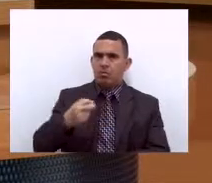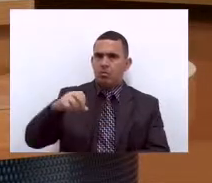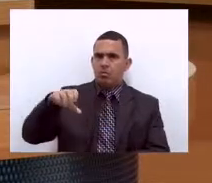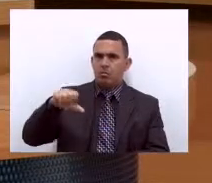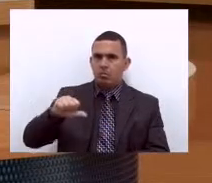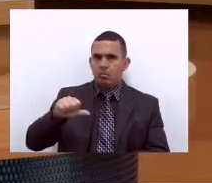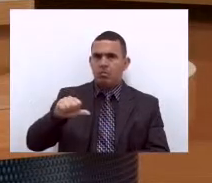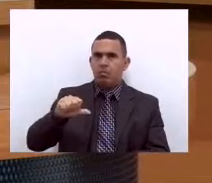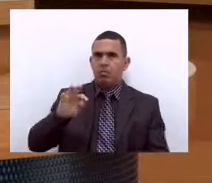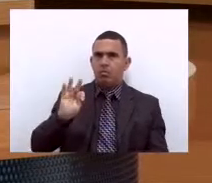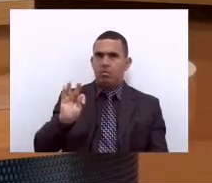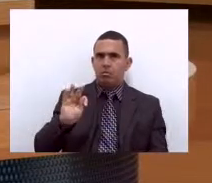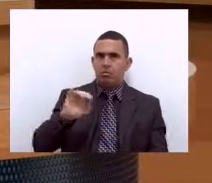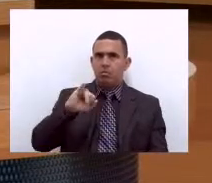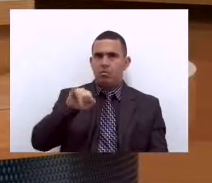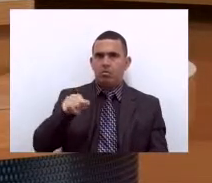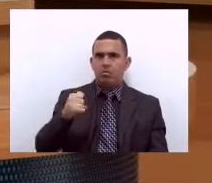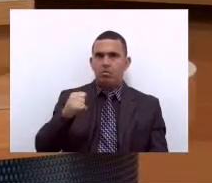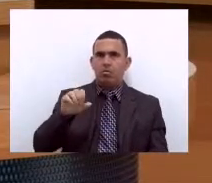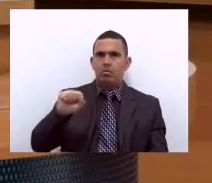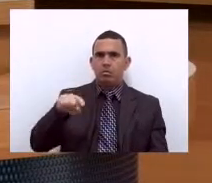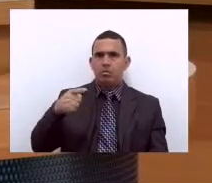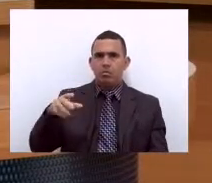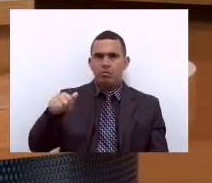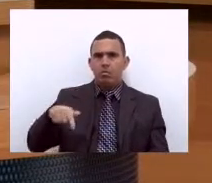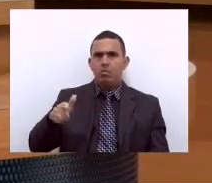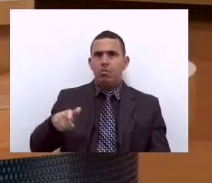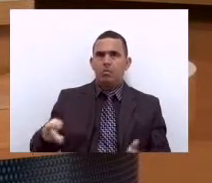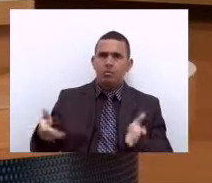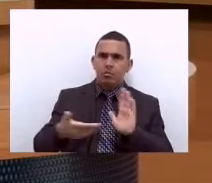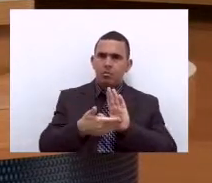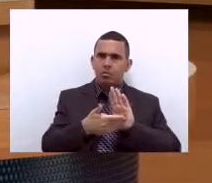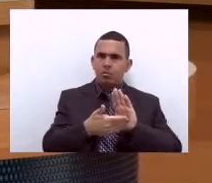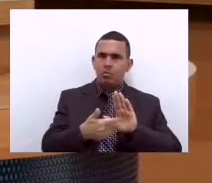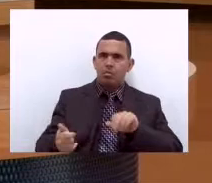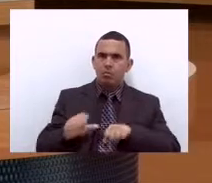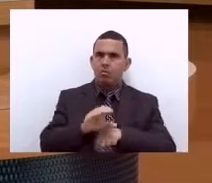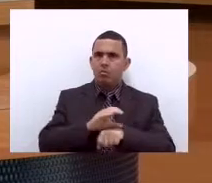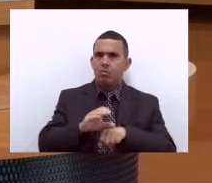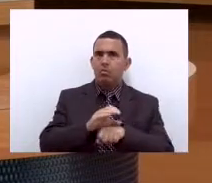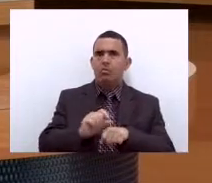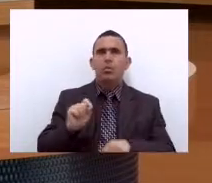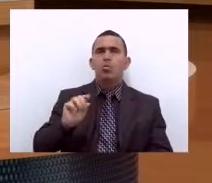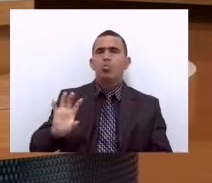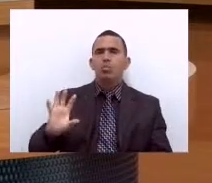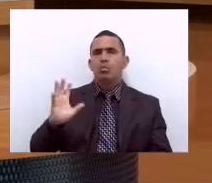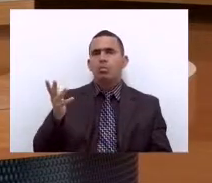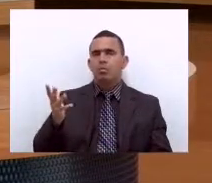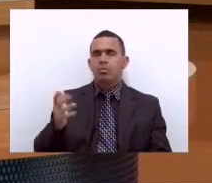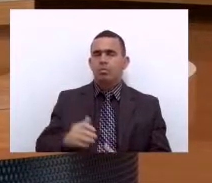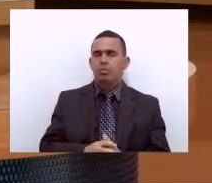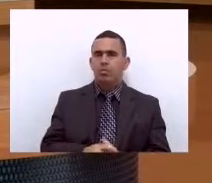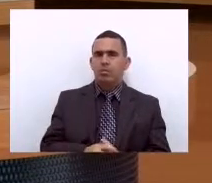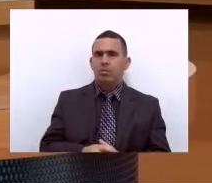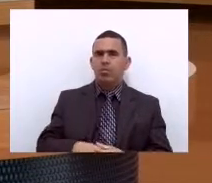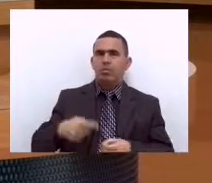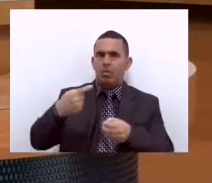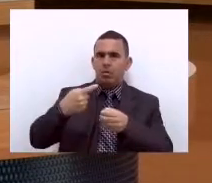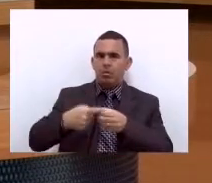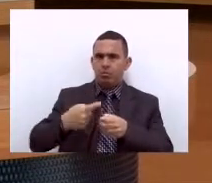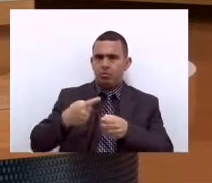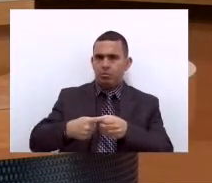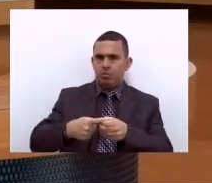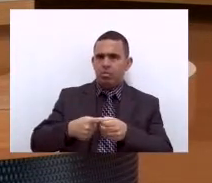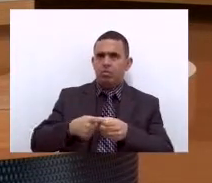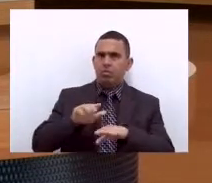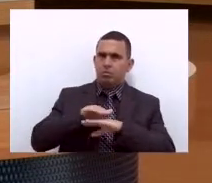Paulo declarou inconstitucional esse artigo. Então, o que acontece a partir daí? O município recorre ao